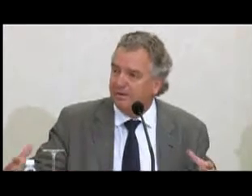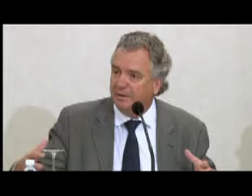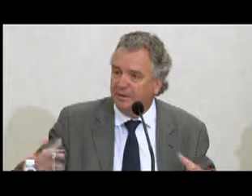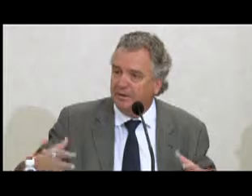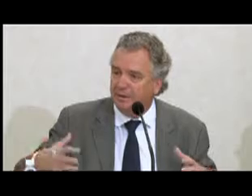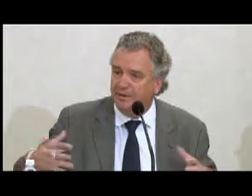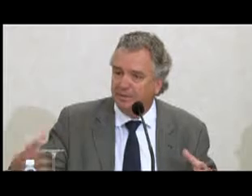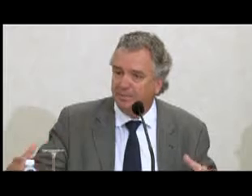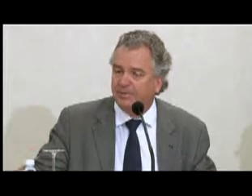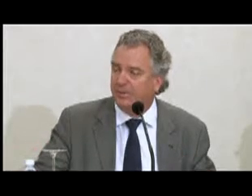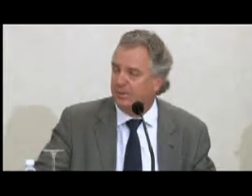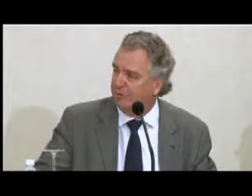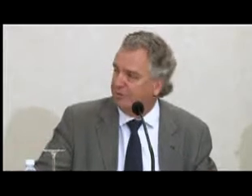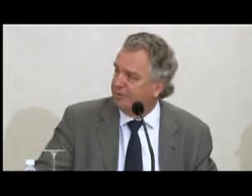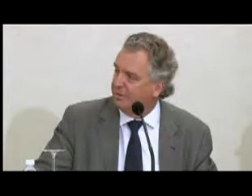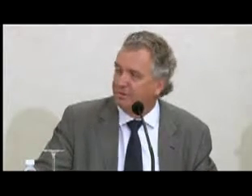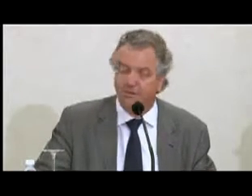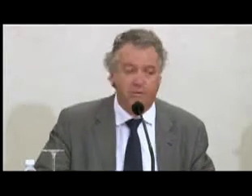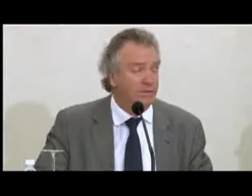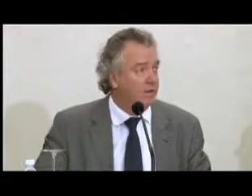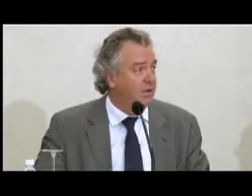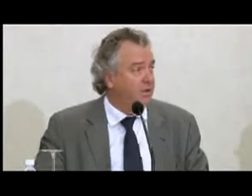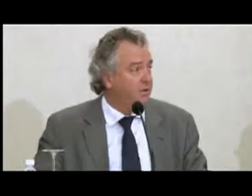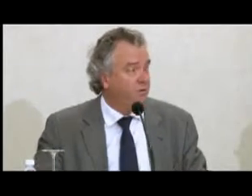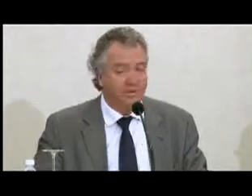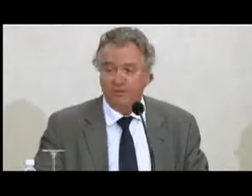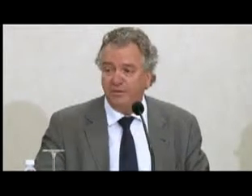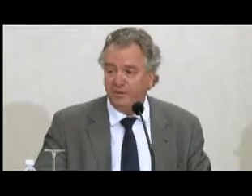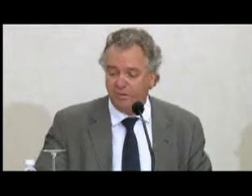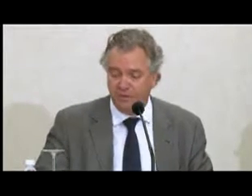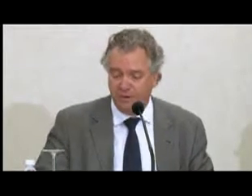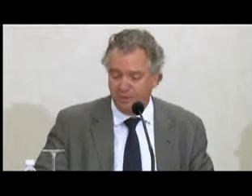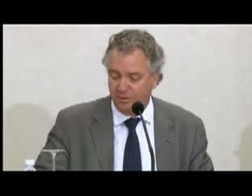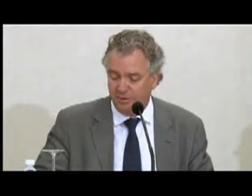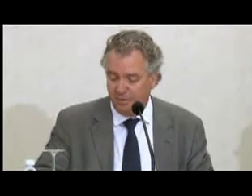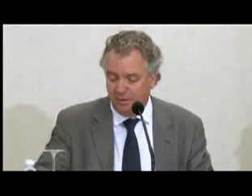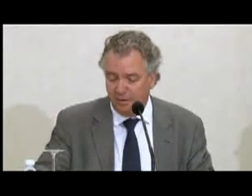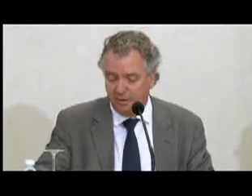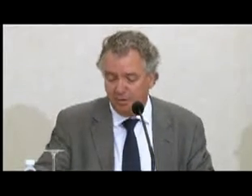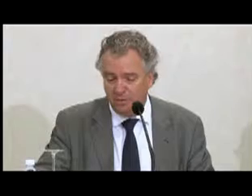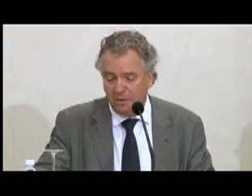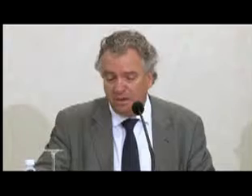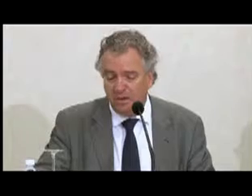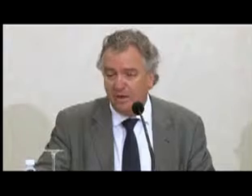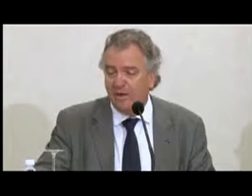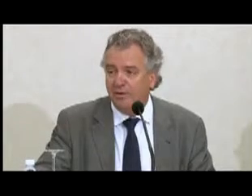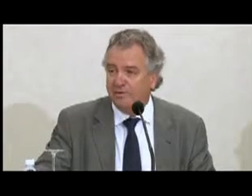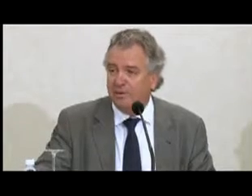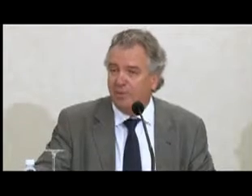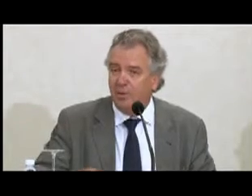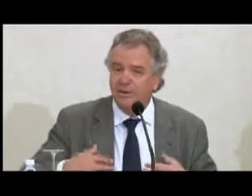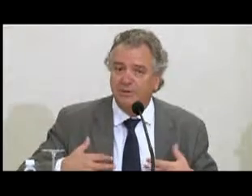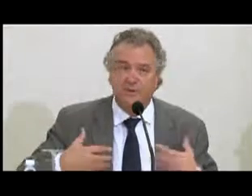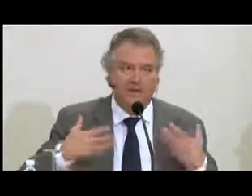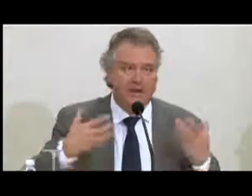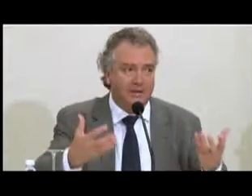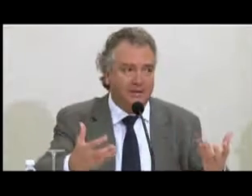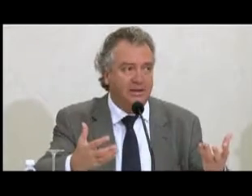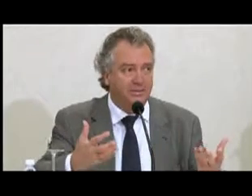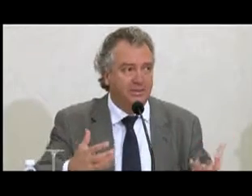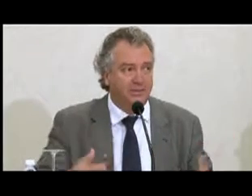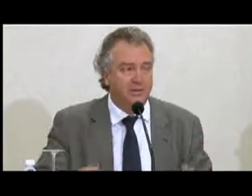ampliar essa relação e essa parceria com a sociedade civil e com as agências de governo, né? Então, é a nossa porta